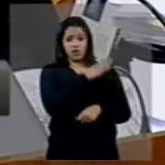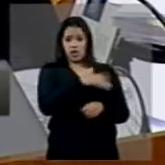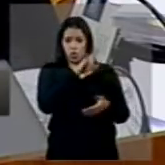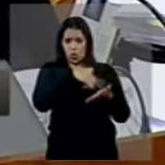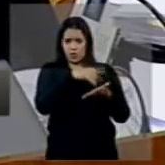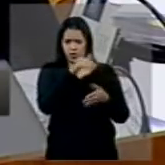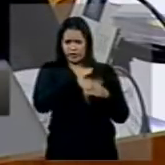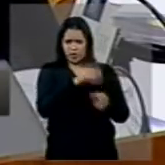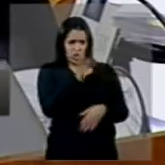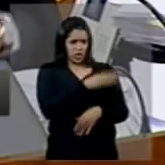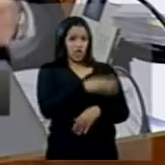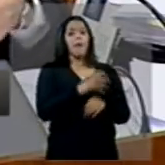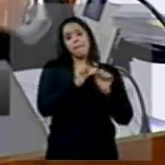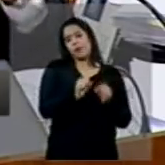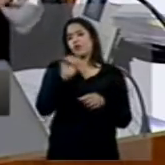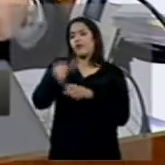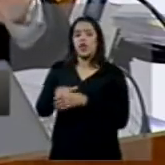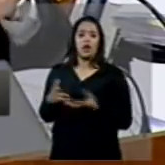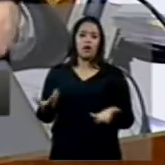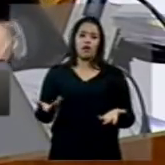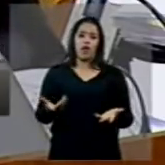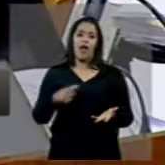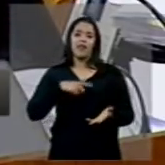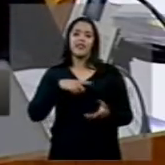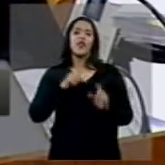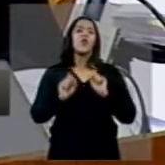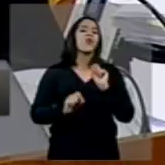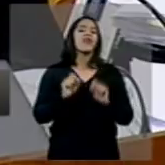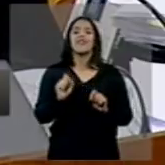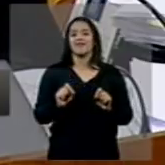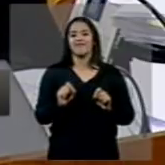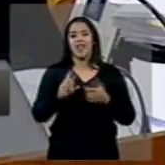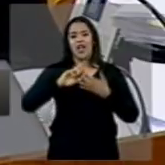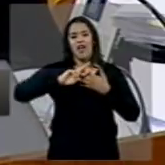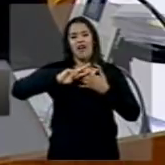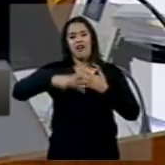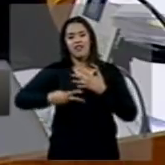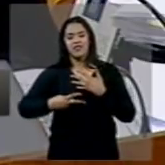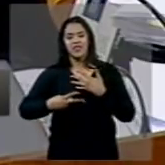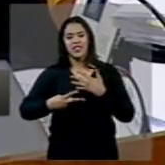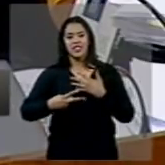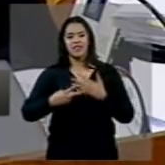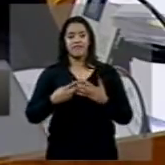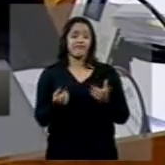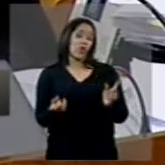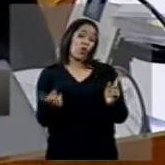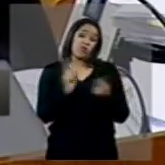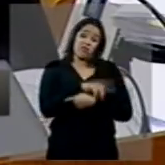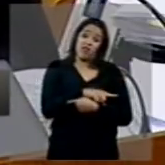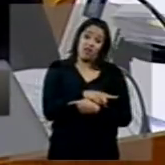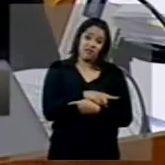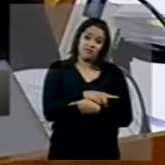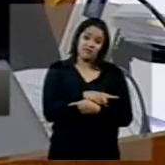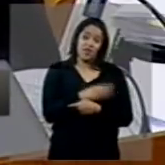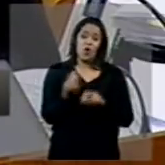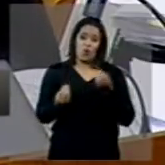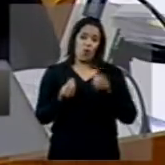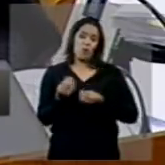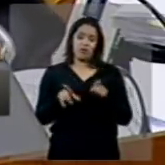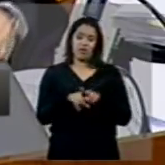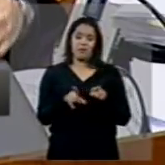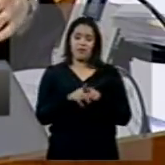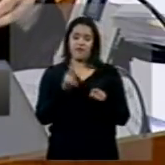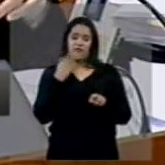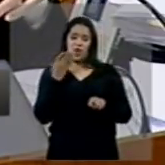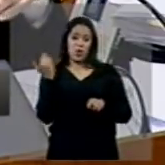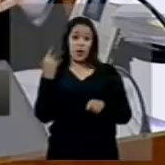vão poder votar. E nós vamos gerar o efeito perverso, contrário, como também salientou o ministro relator,